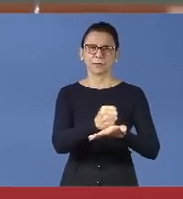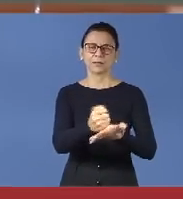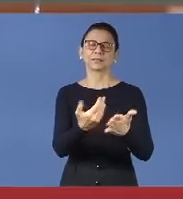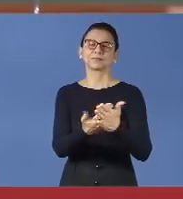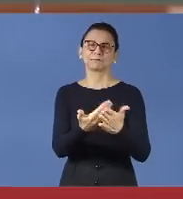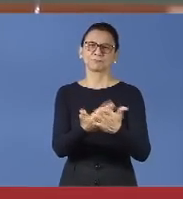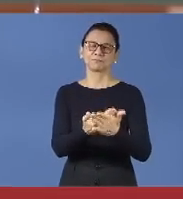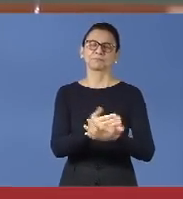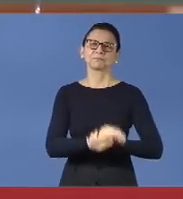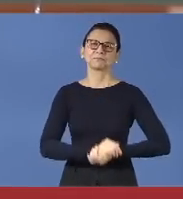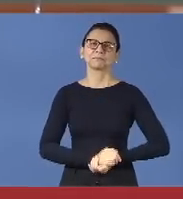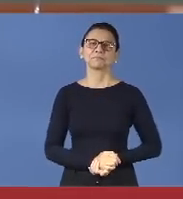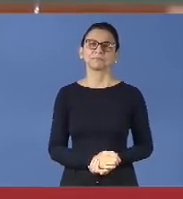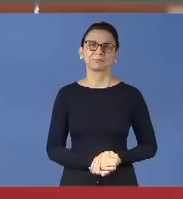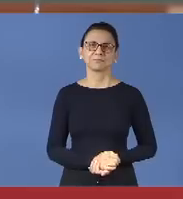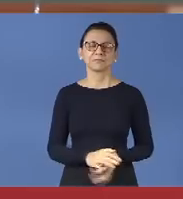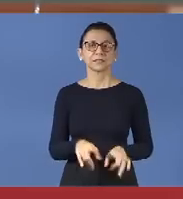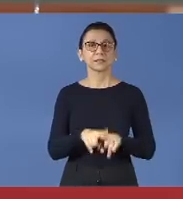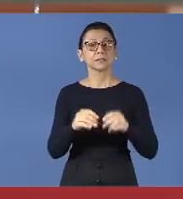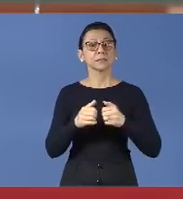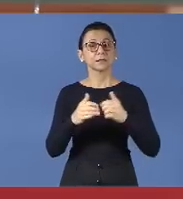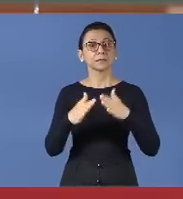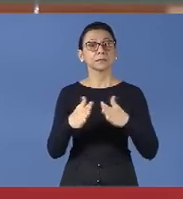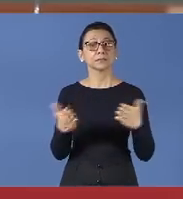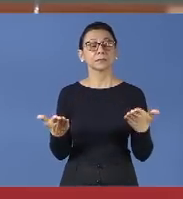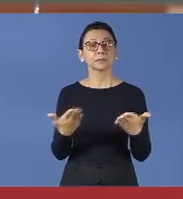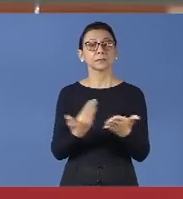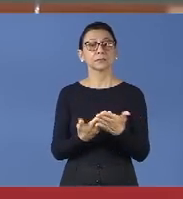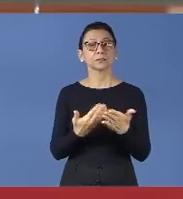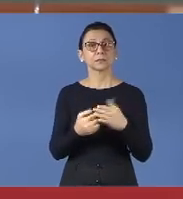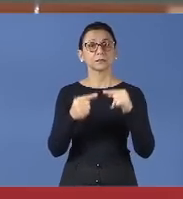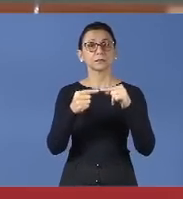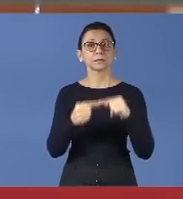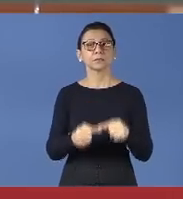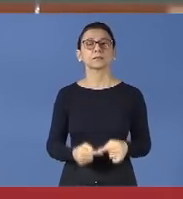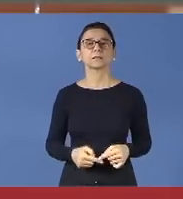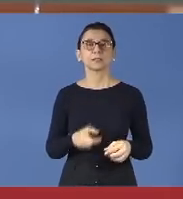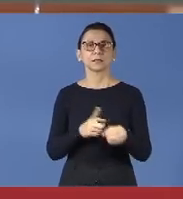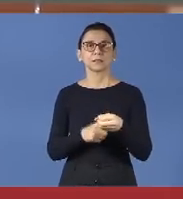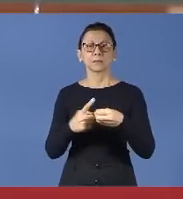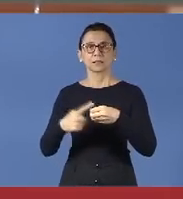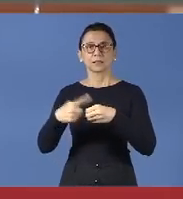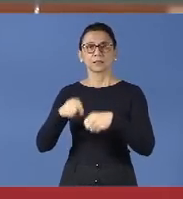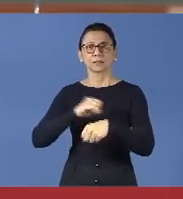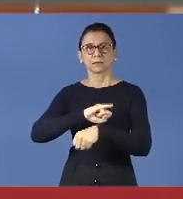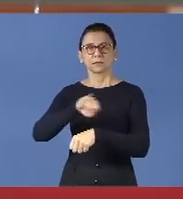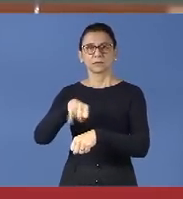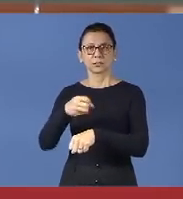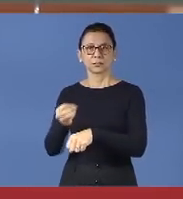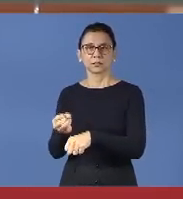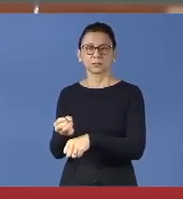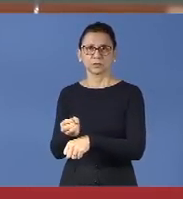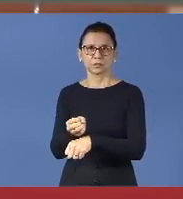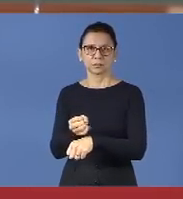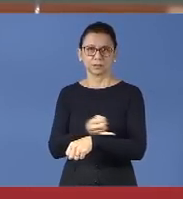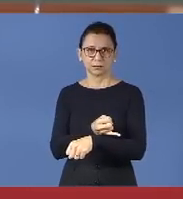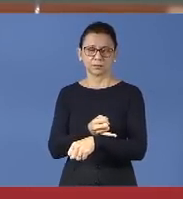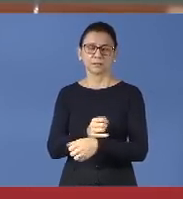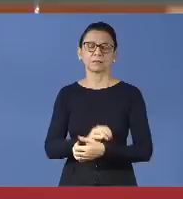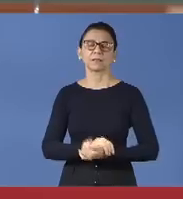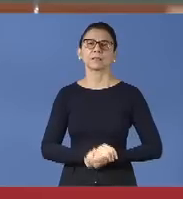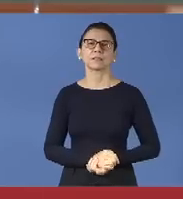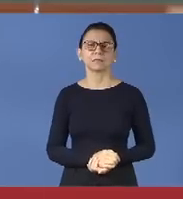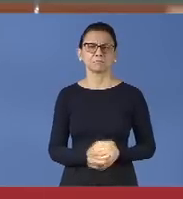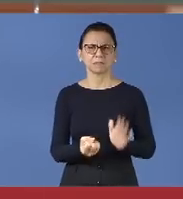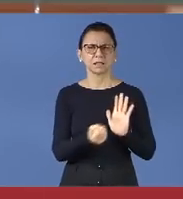também iniciamos aqui já um estudo relacionado à cidade de Jerusalém. Isso foi também bastante marcante